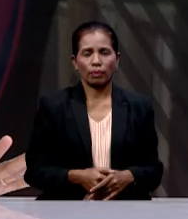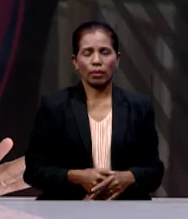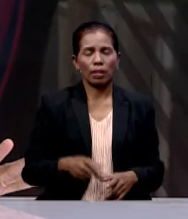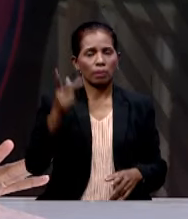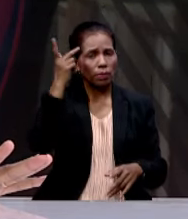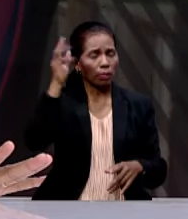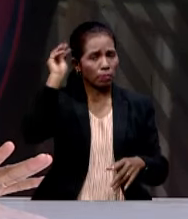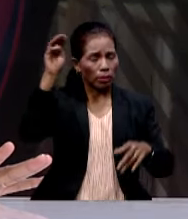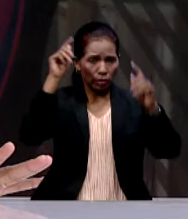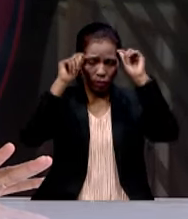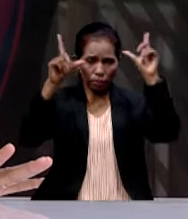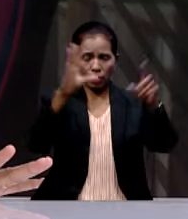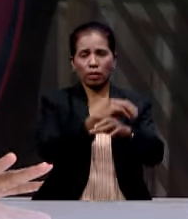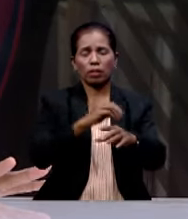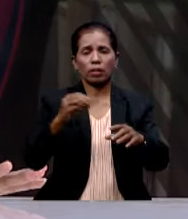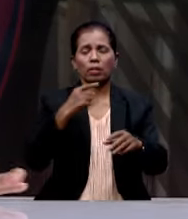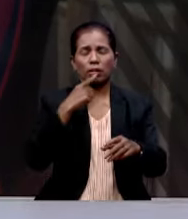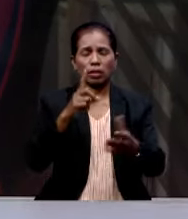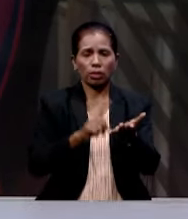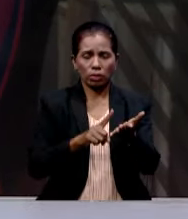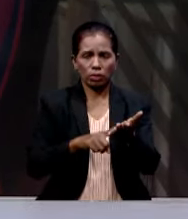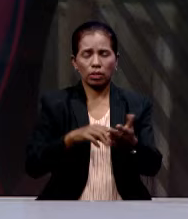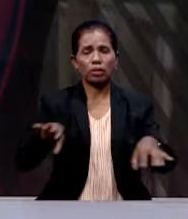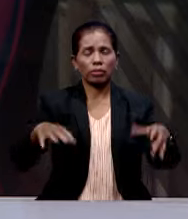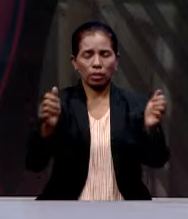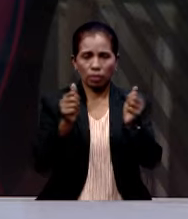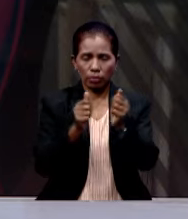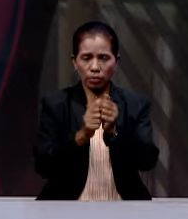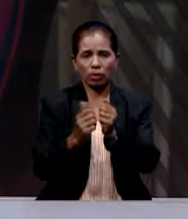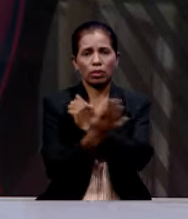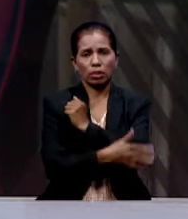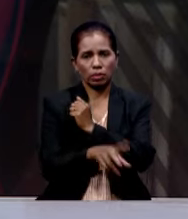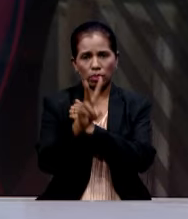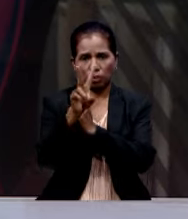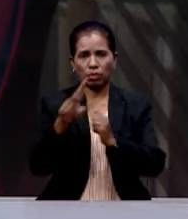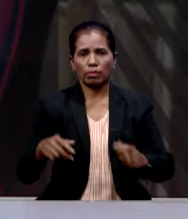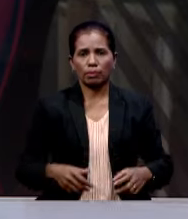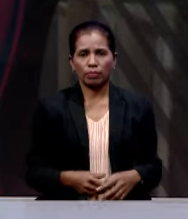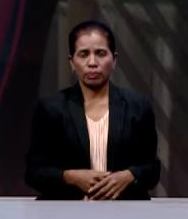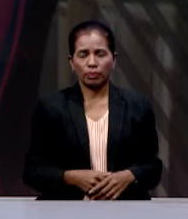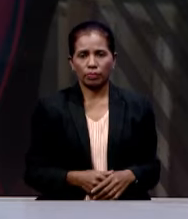Primeiro-ministro Timor-Leste no São Tomé e Príncipe discute cooperação serviço entre Rairoa.